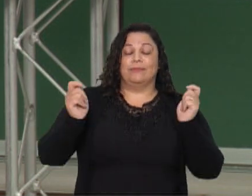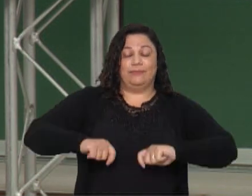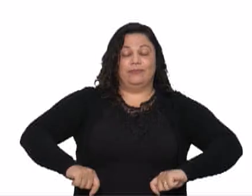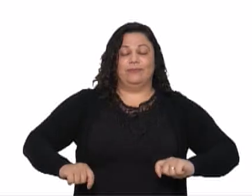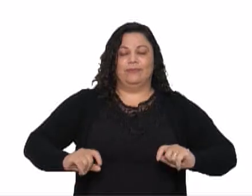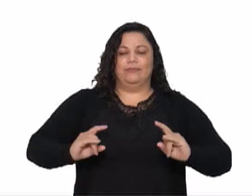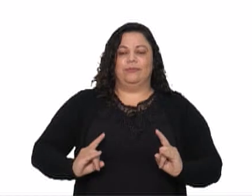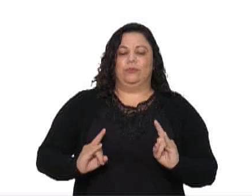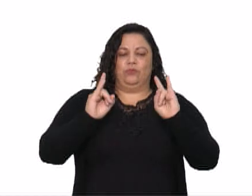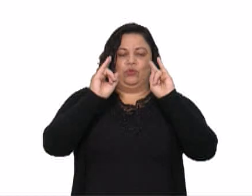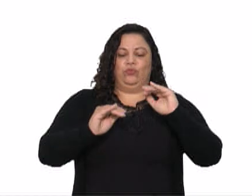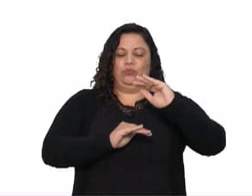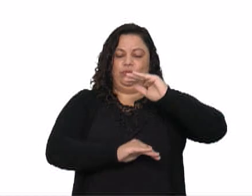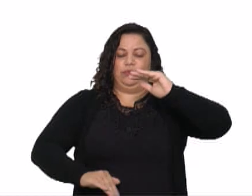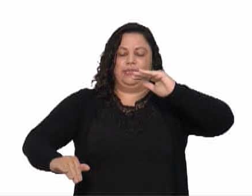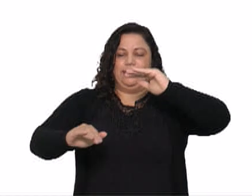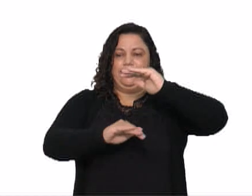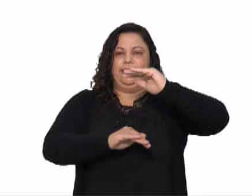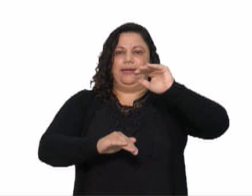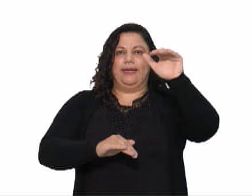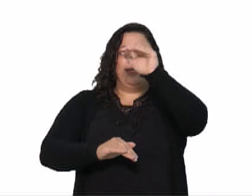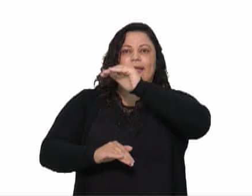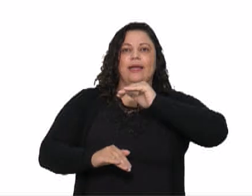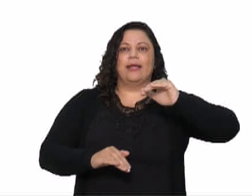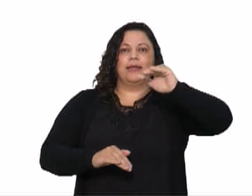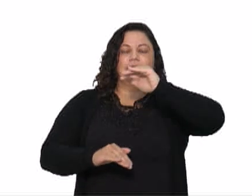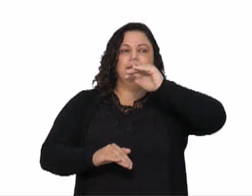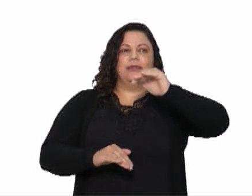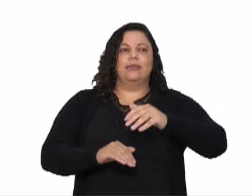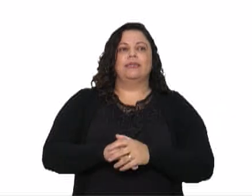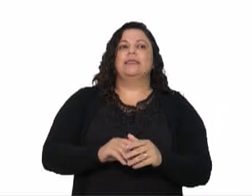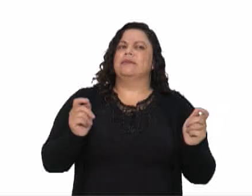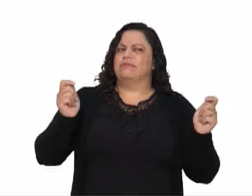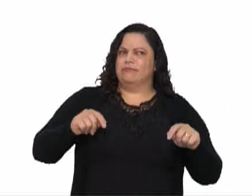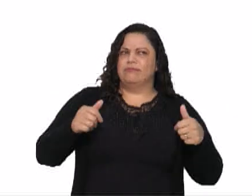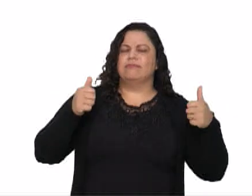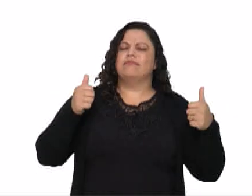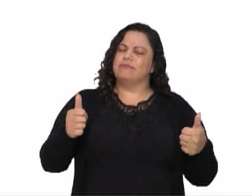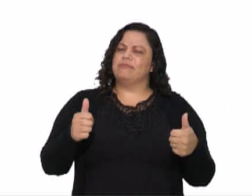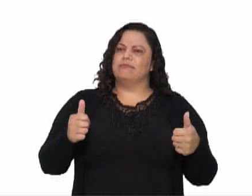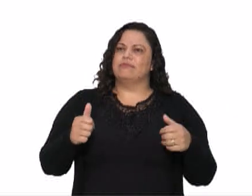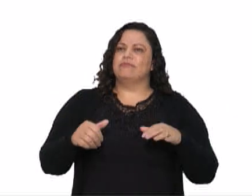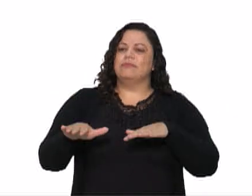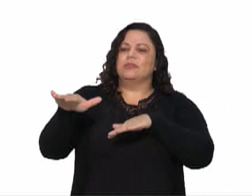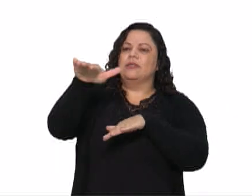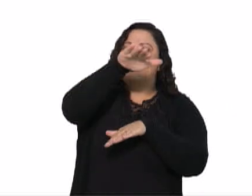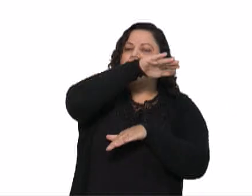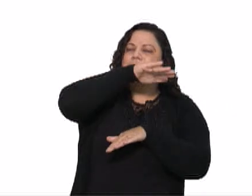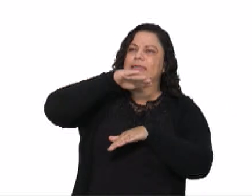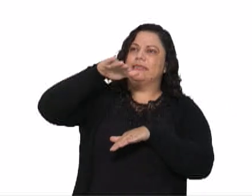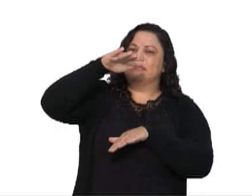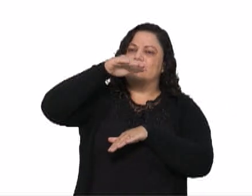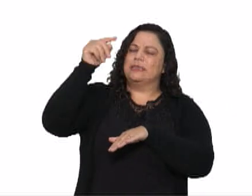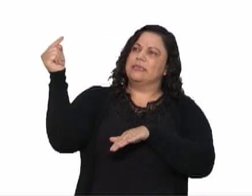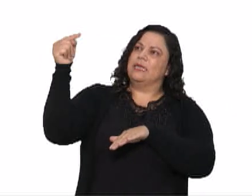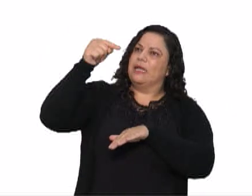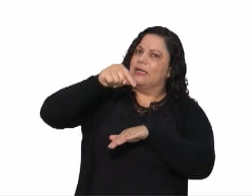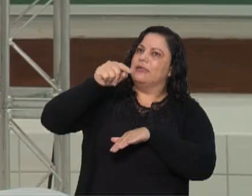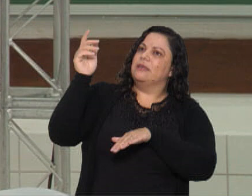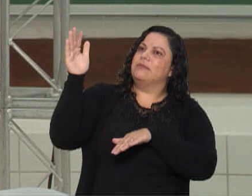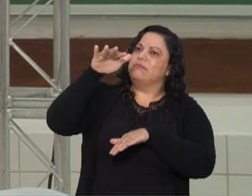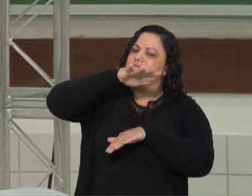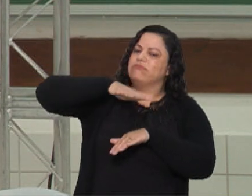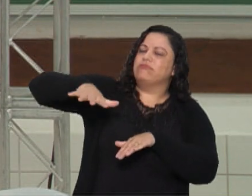pavimentos, certo? Muito bem. E esse pavimento superior faz com que a